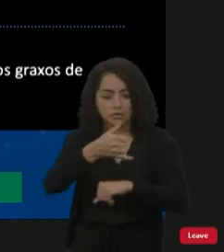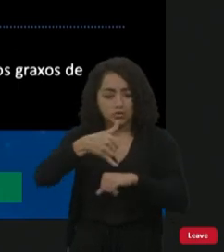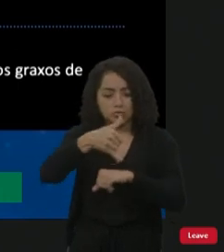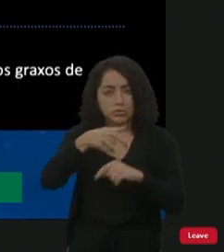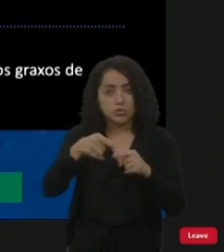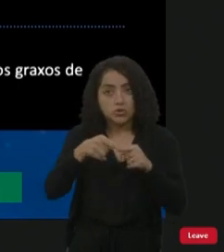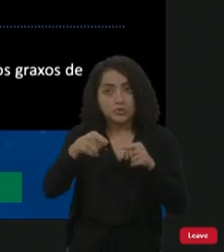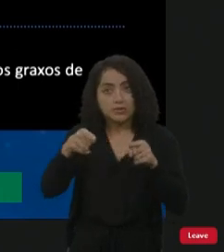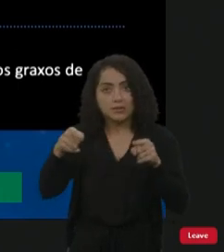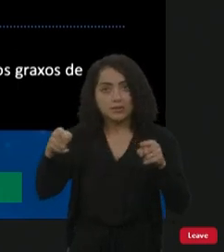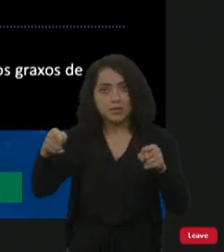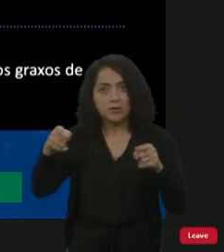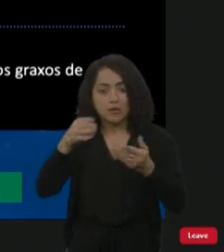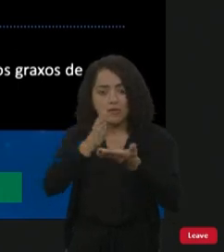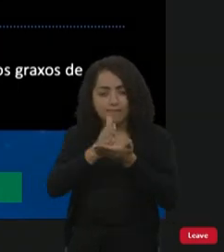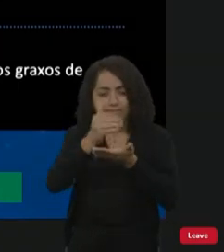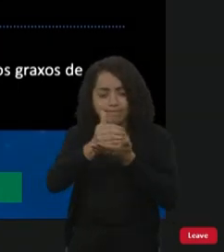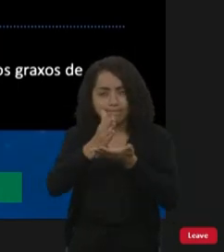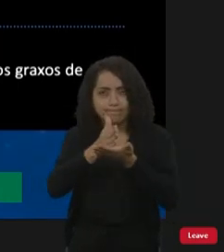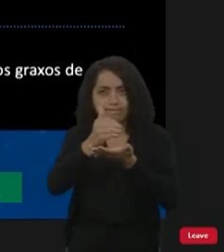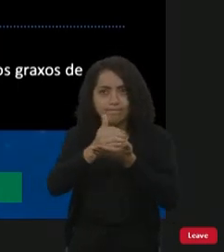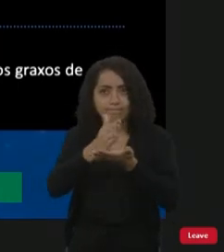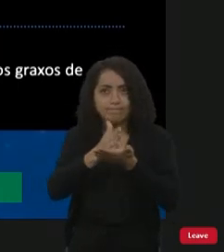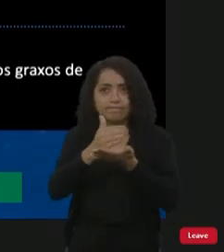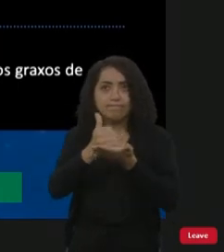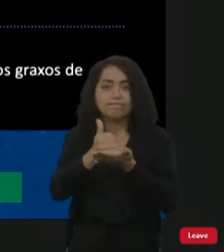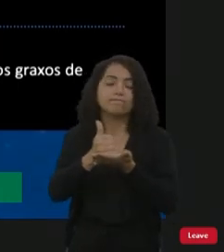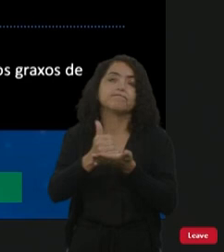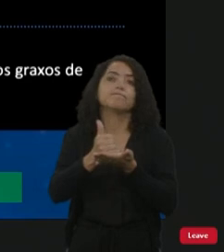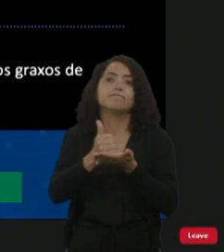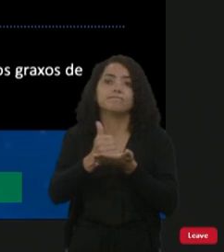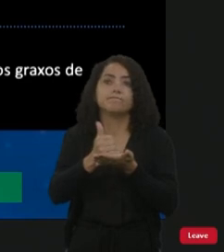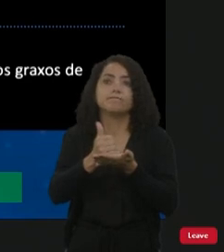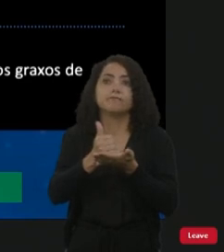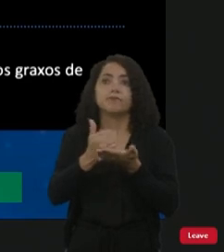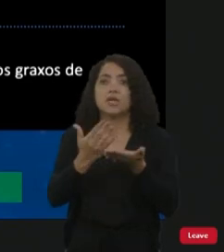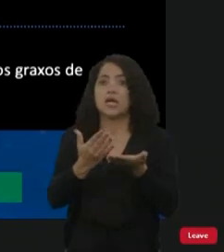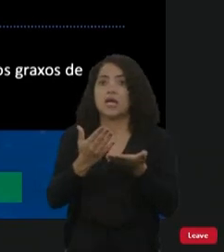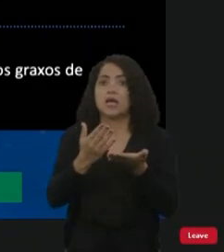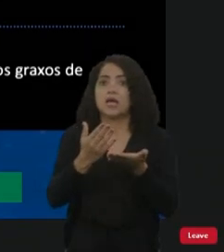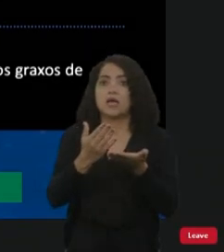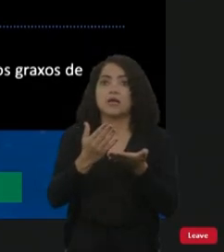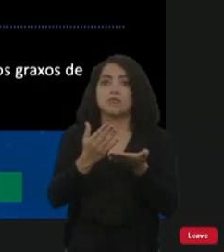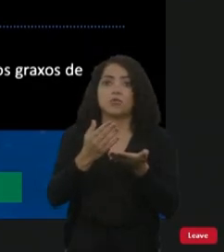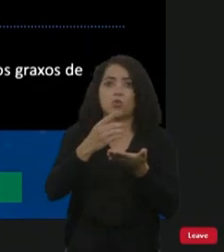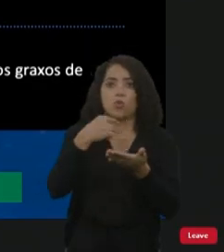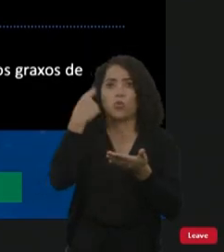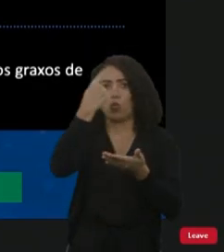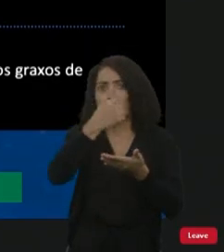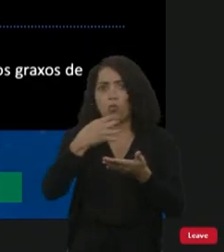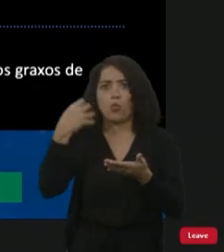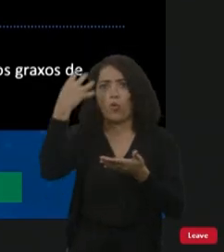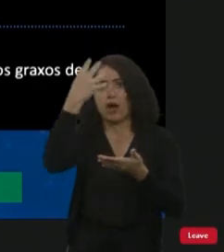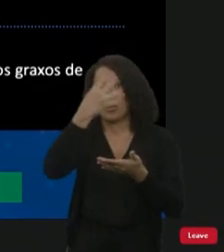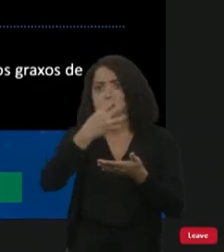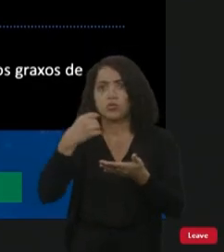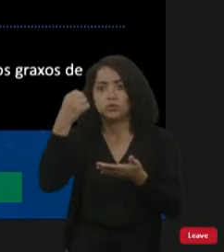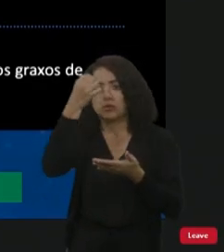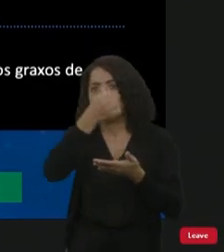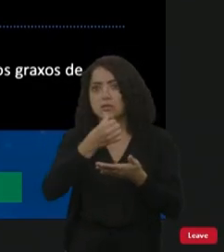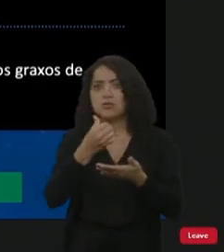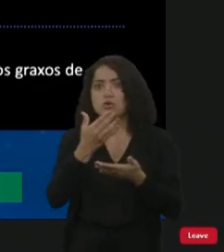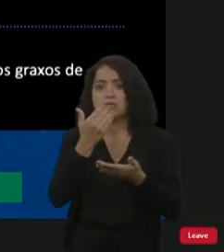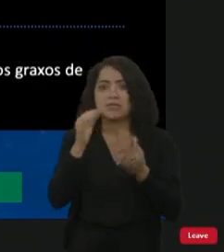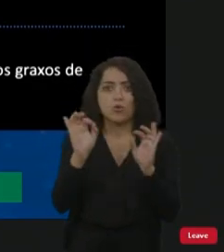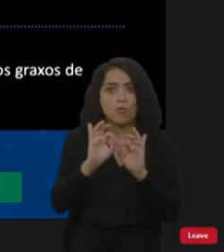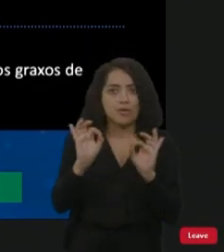e fracionada. A gente nunca vai deixar o paciente de beta-oxidação ficar 4 horas, 6 horas de jejum, né? O